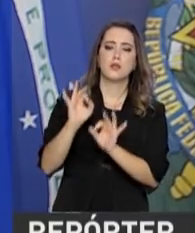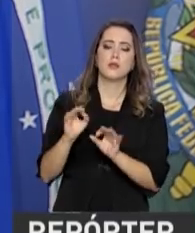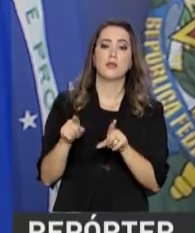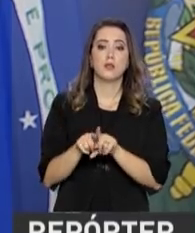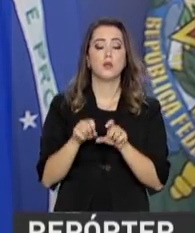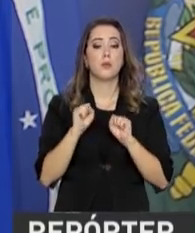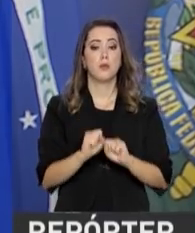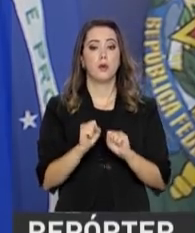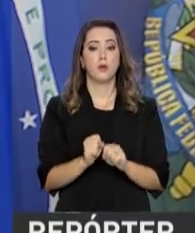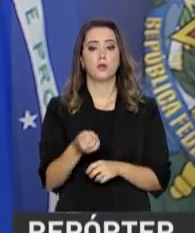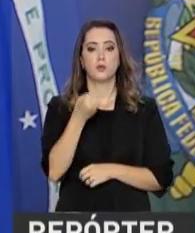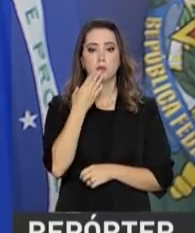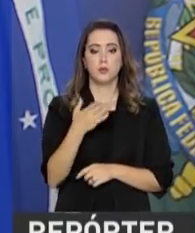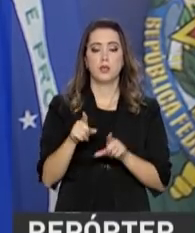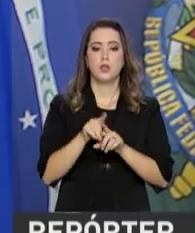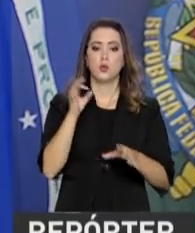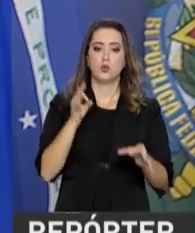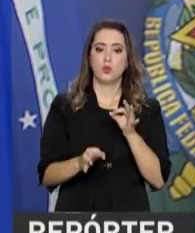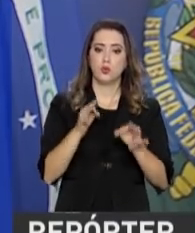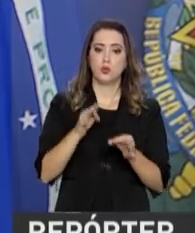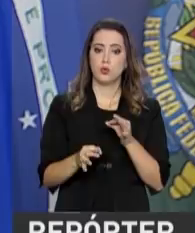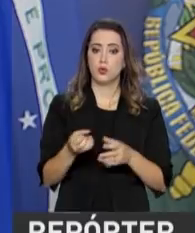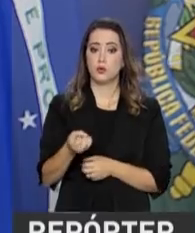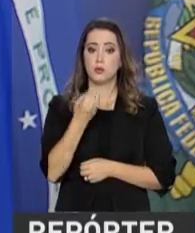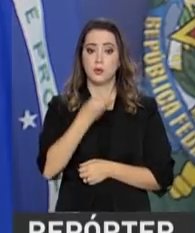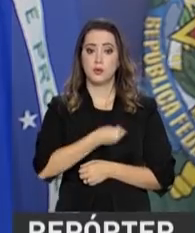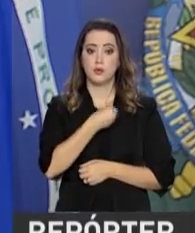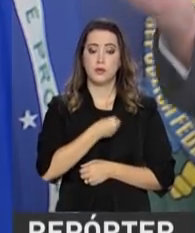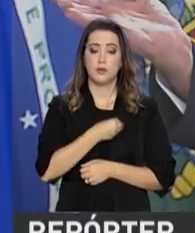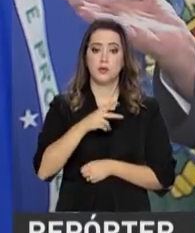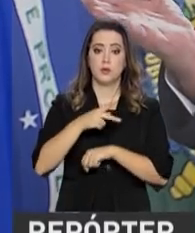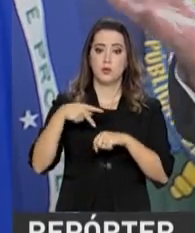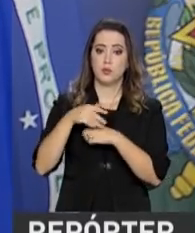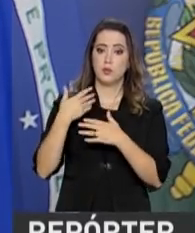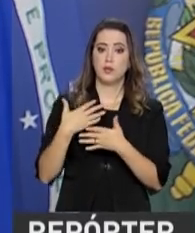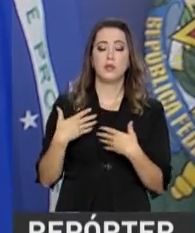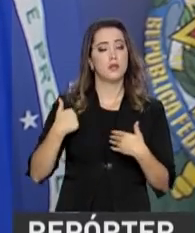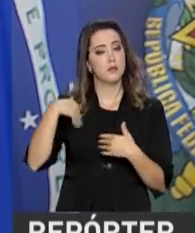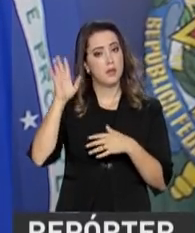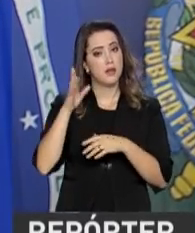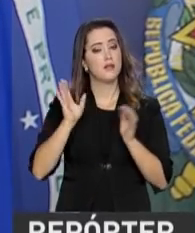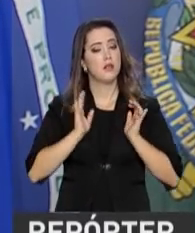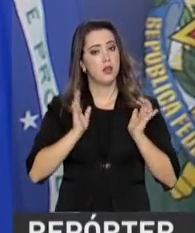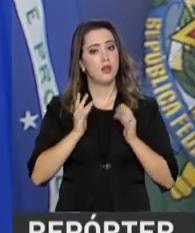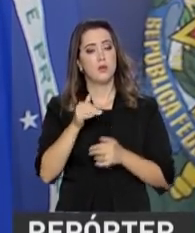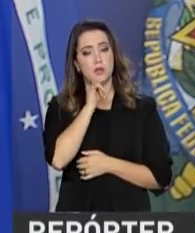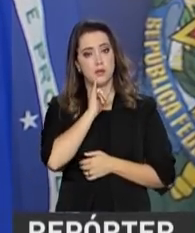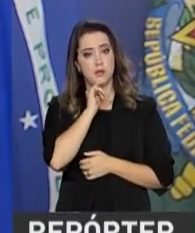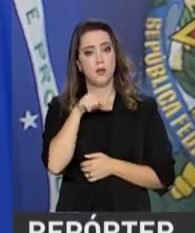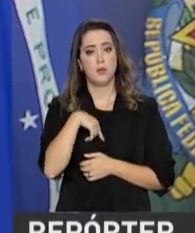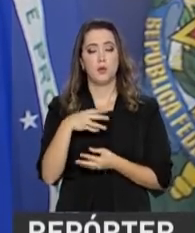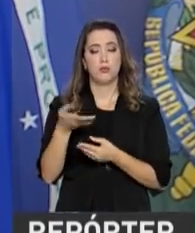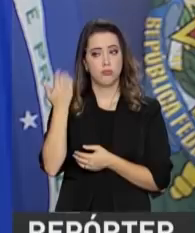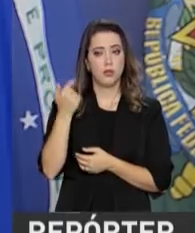bem atingir o nível de justiça e bem-estar dos países desenvolvidos, como acabei de mencionar no exemplo que